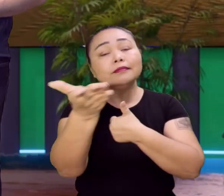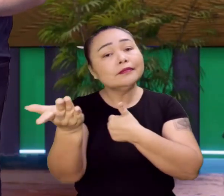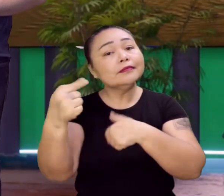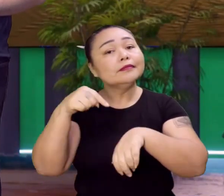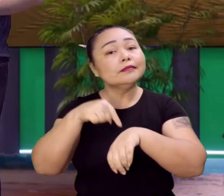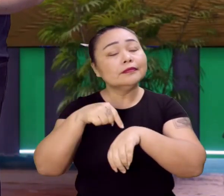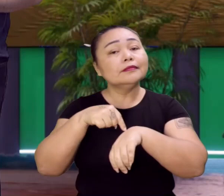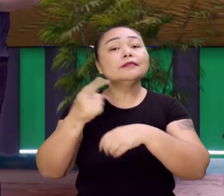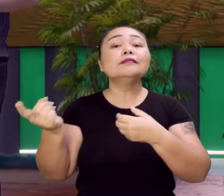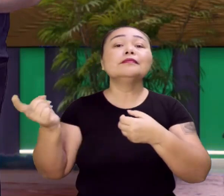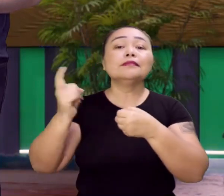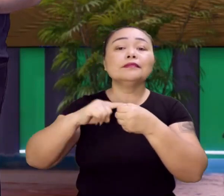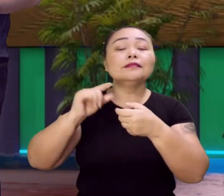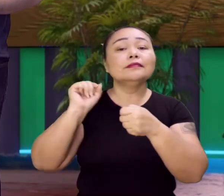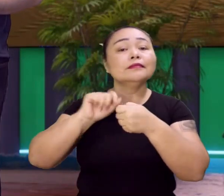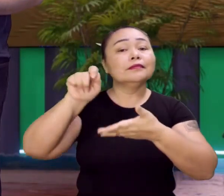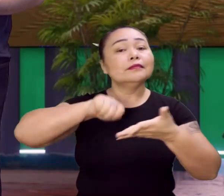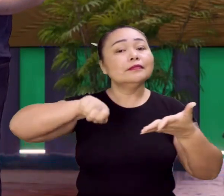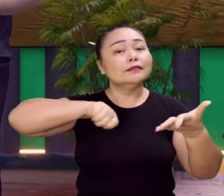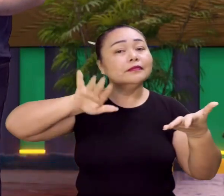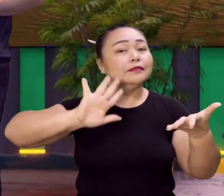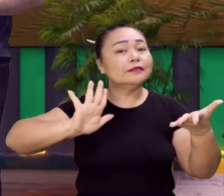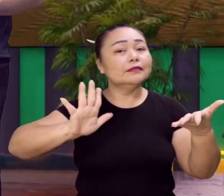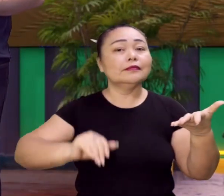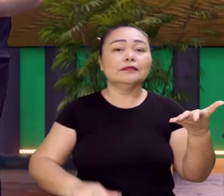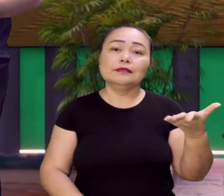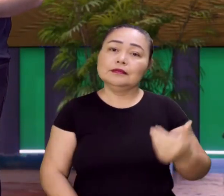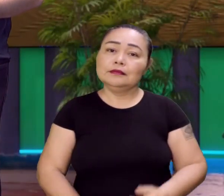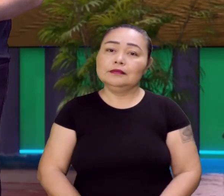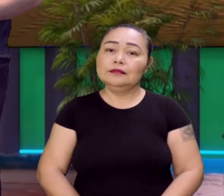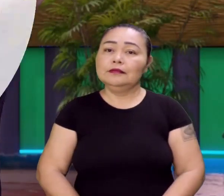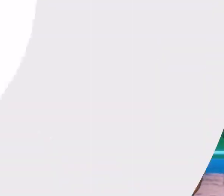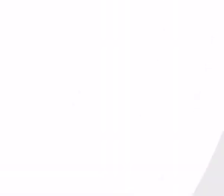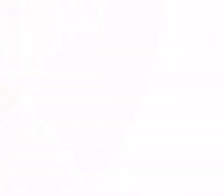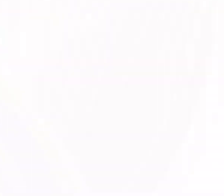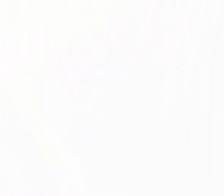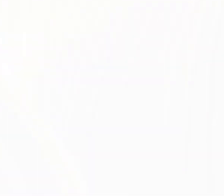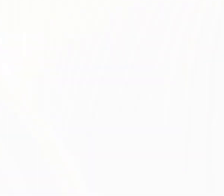a pouquinho a gente volta para fazer a correção. Tchau. Tchau.